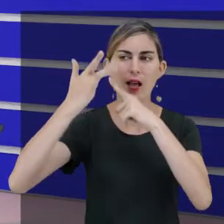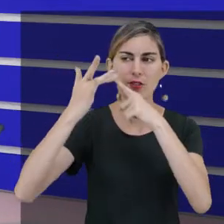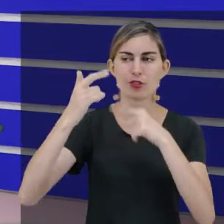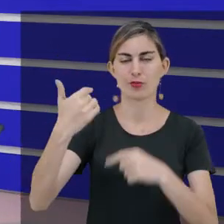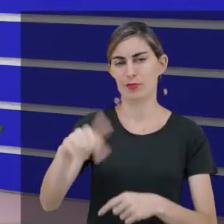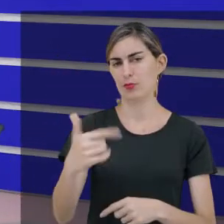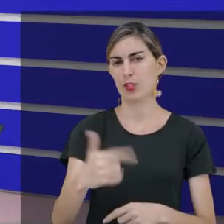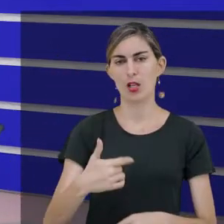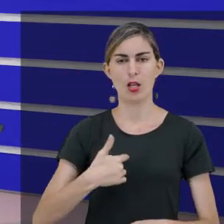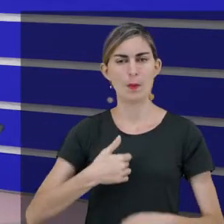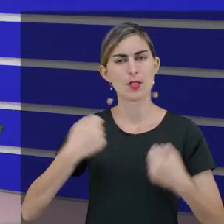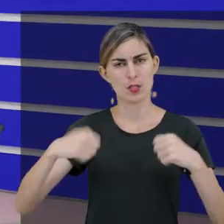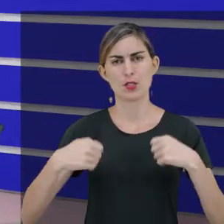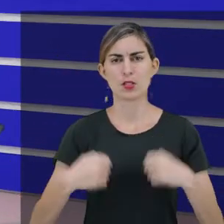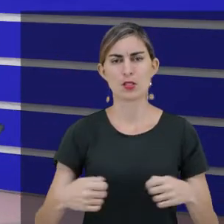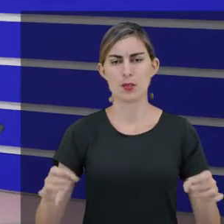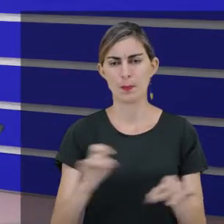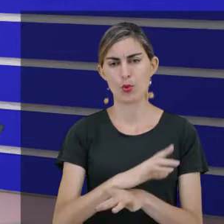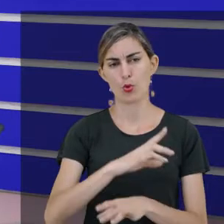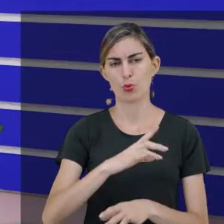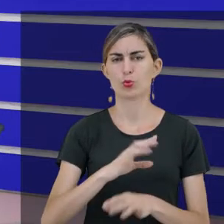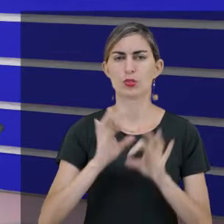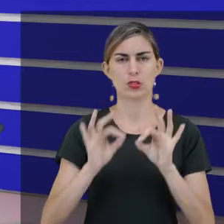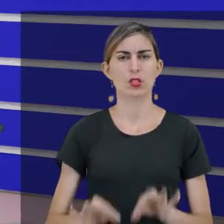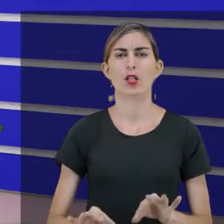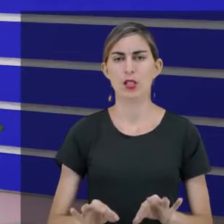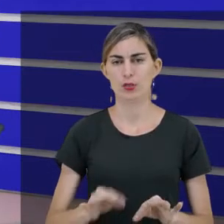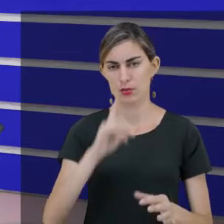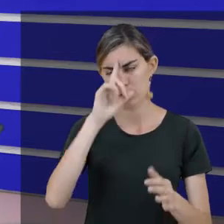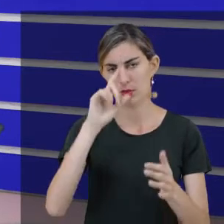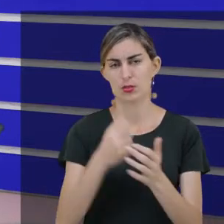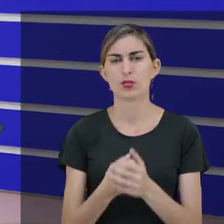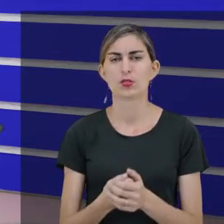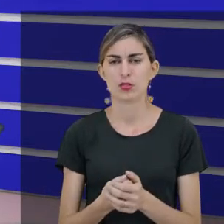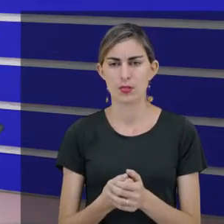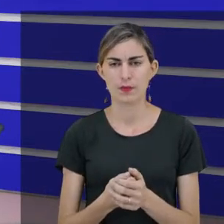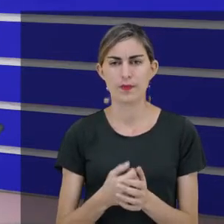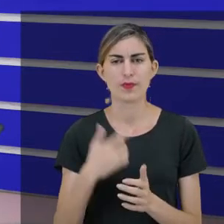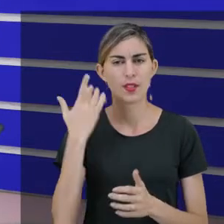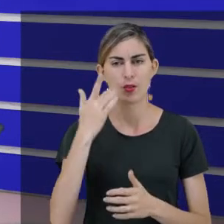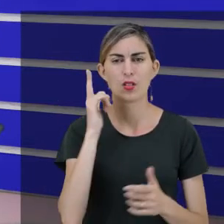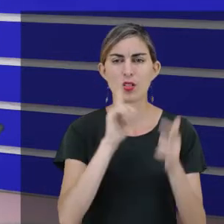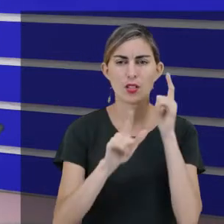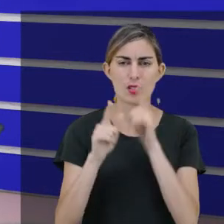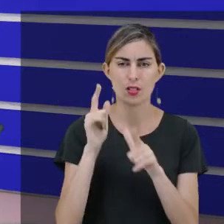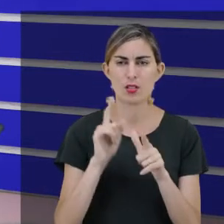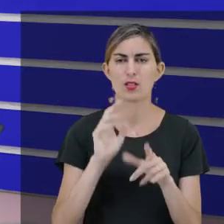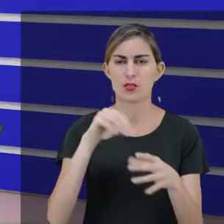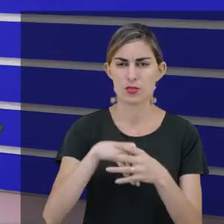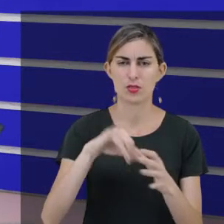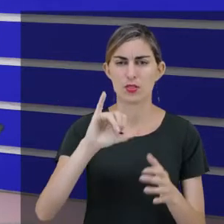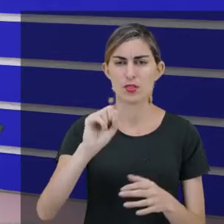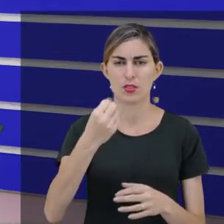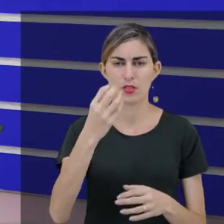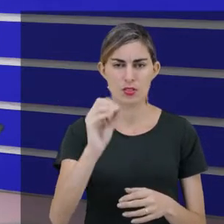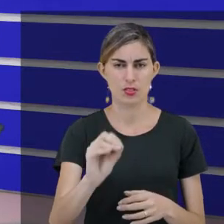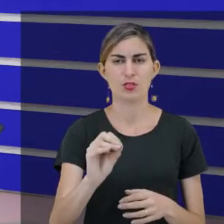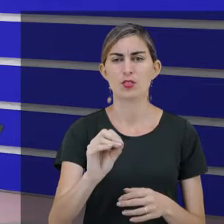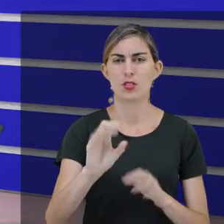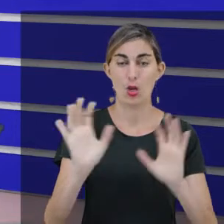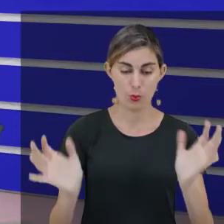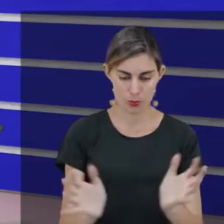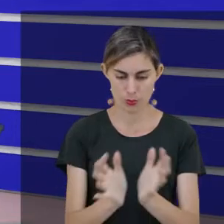Você vai ter que ter fato, você vai ter que ter dado para apoiar na tomada de decisão. Mas eu vou dizer que o maior ganho de implementação do ISO é a sinergia do